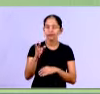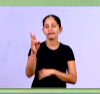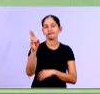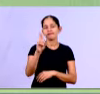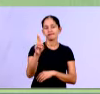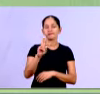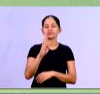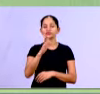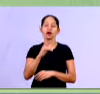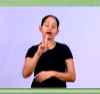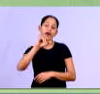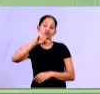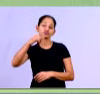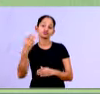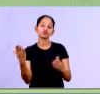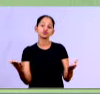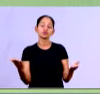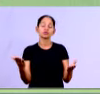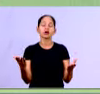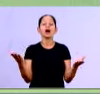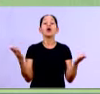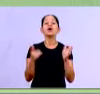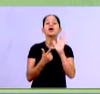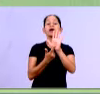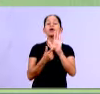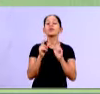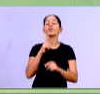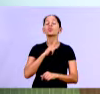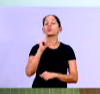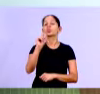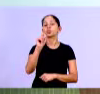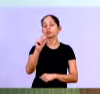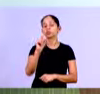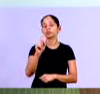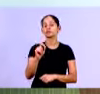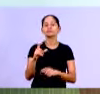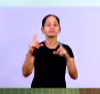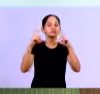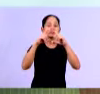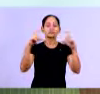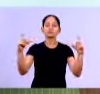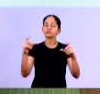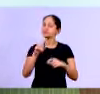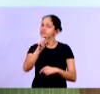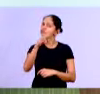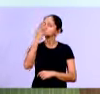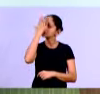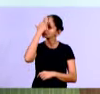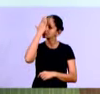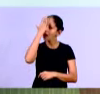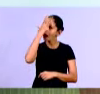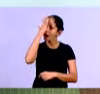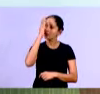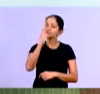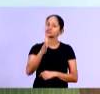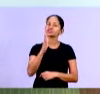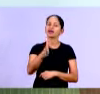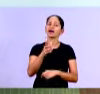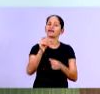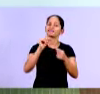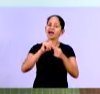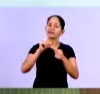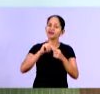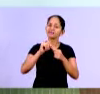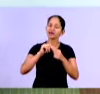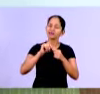meu juros. O que eu tenho ali? Equação do primeiro grau. Vocês dominam isso. Vocês já fizeram isso